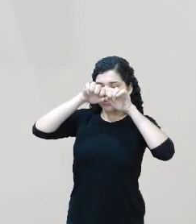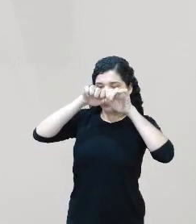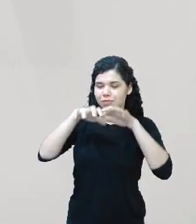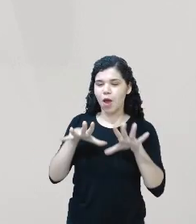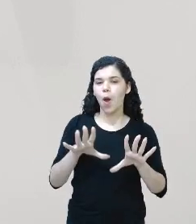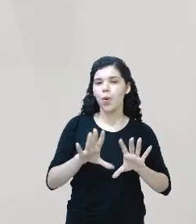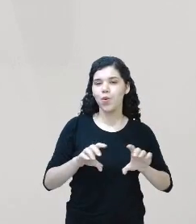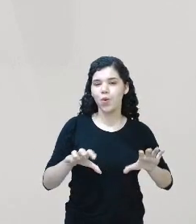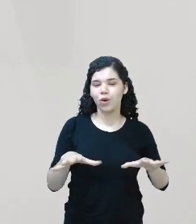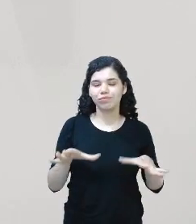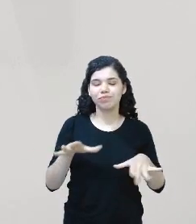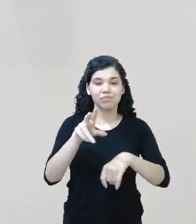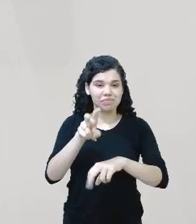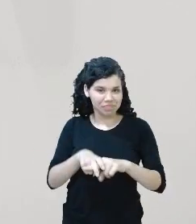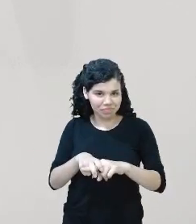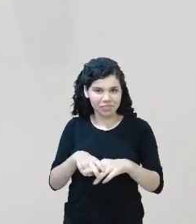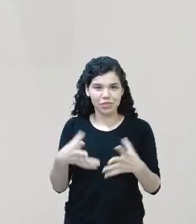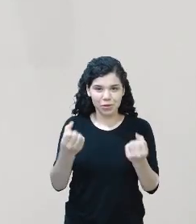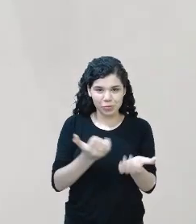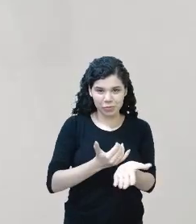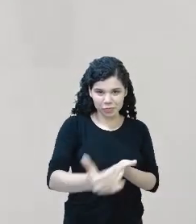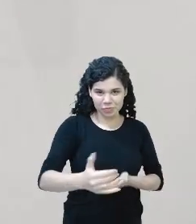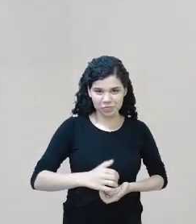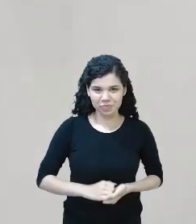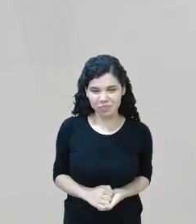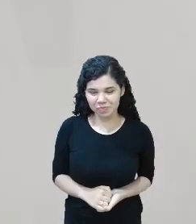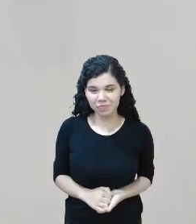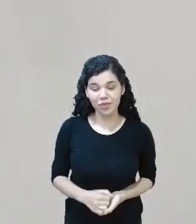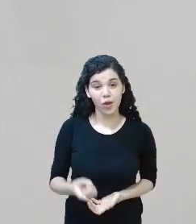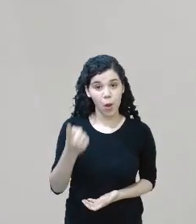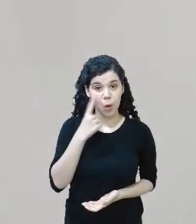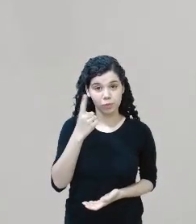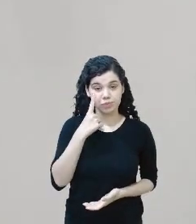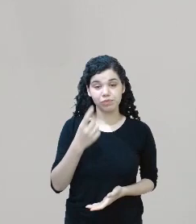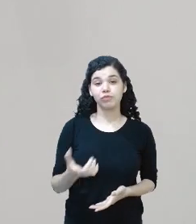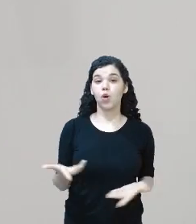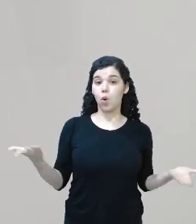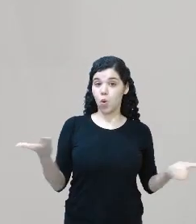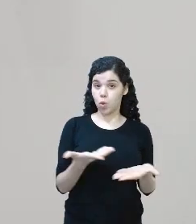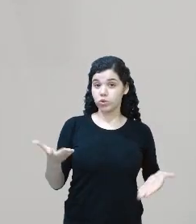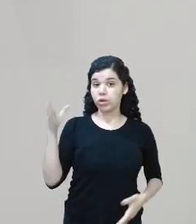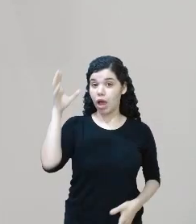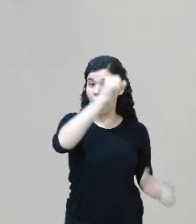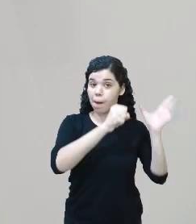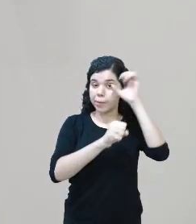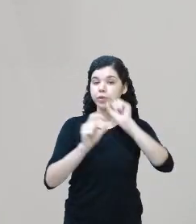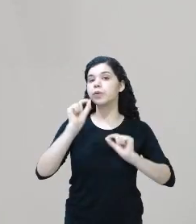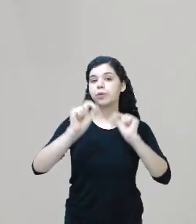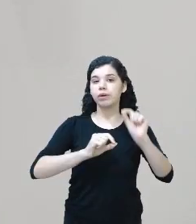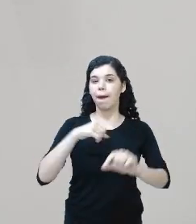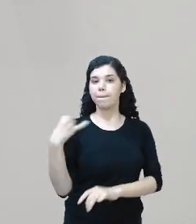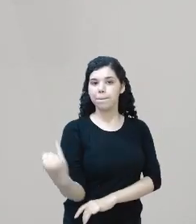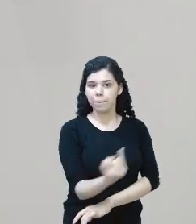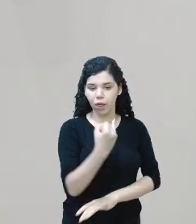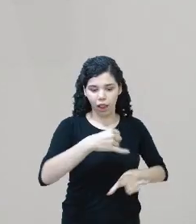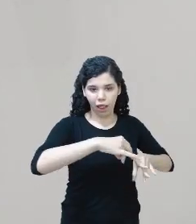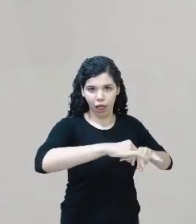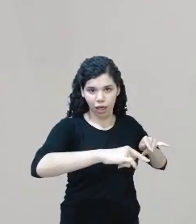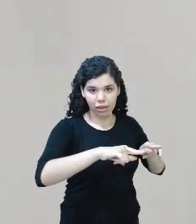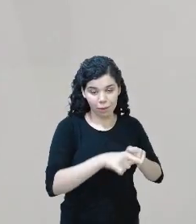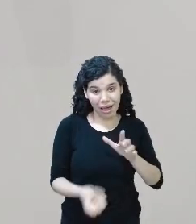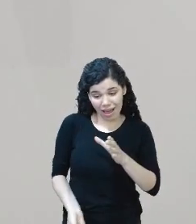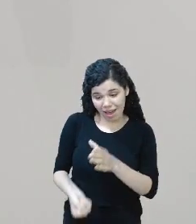se acomoda e vamos começar. A gente vai aprender um pouco sobre a importância do solo, sobre